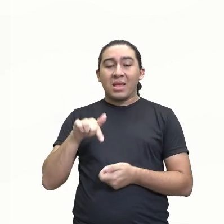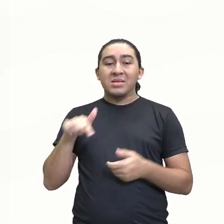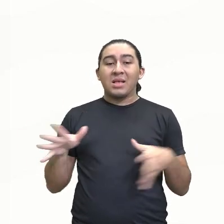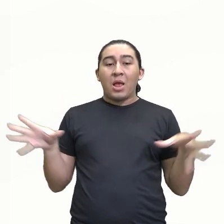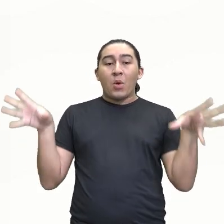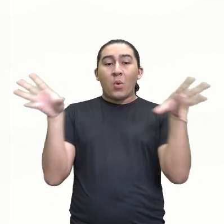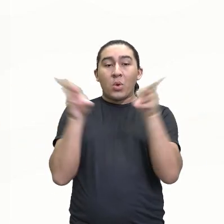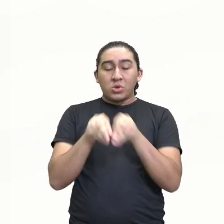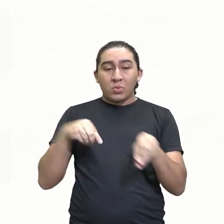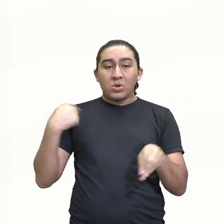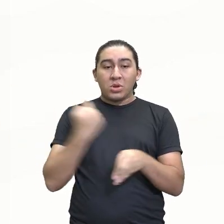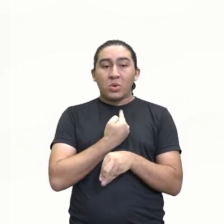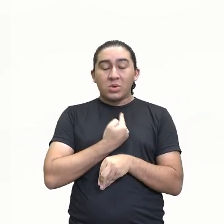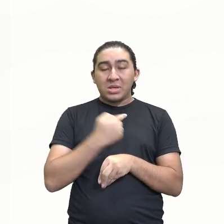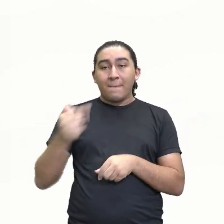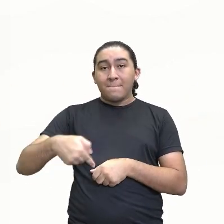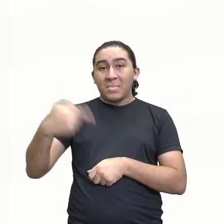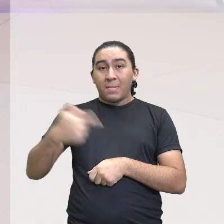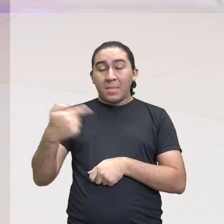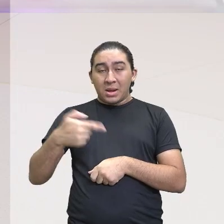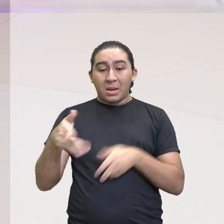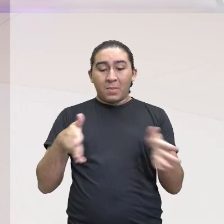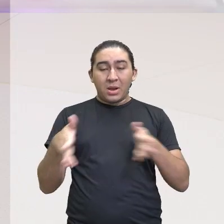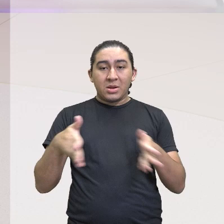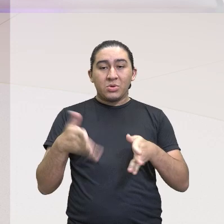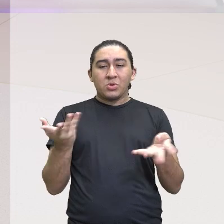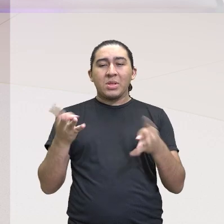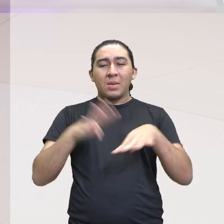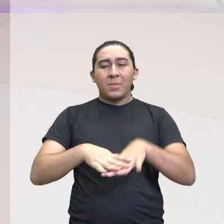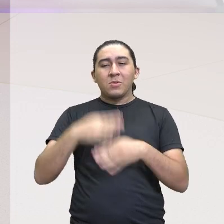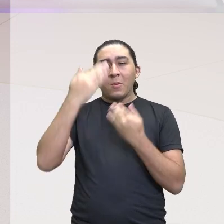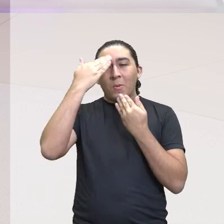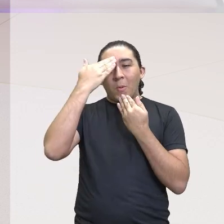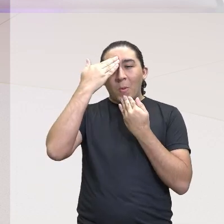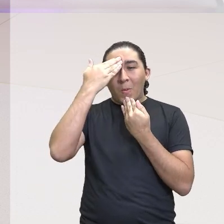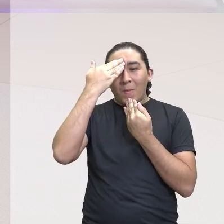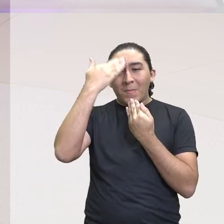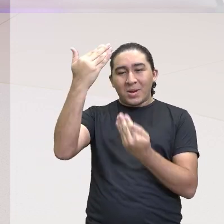da nossa primeira unidade de matemática. Agradeço a